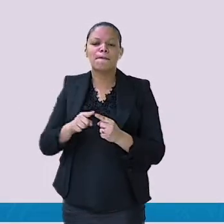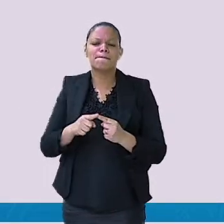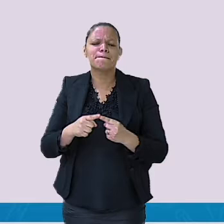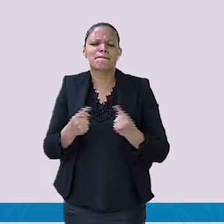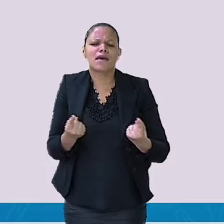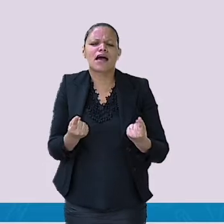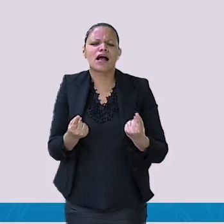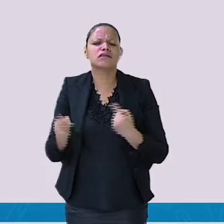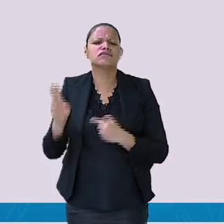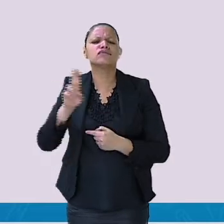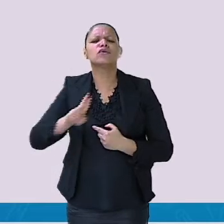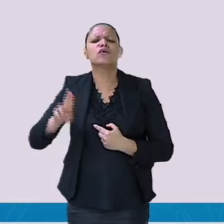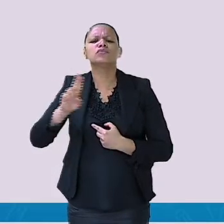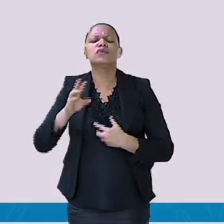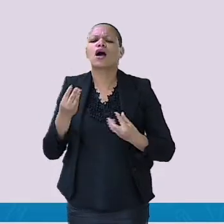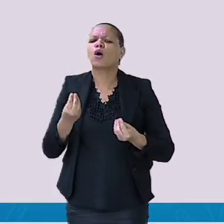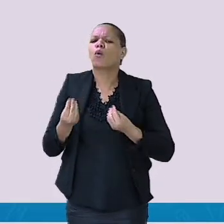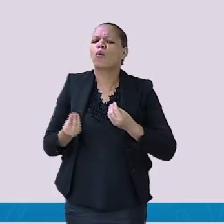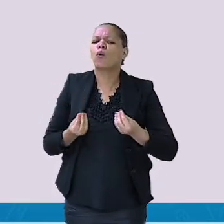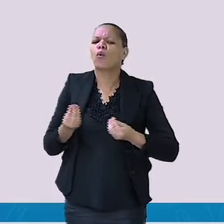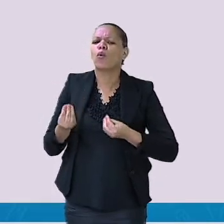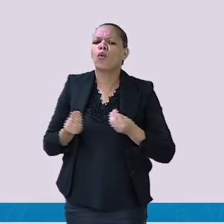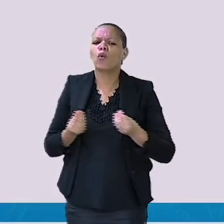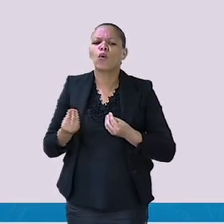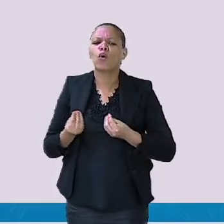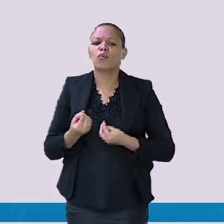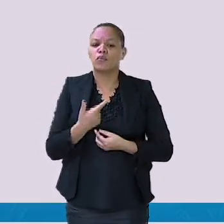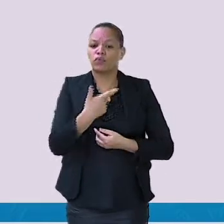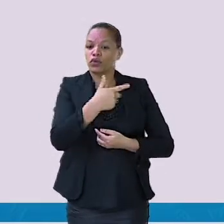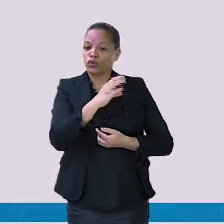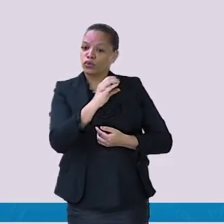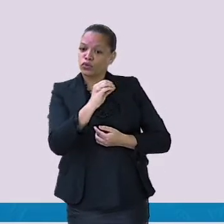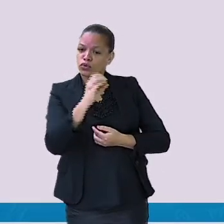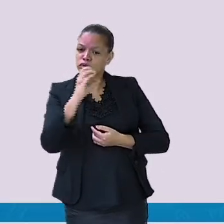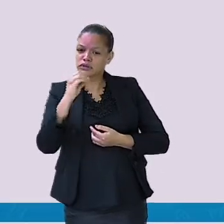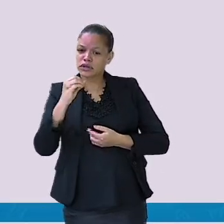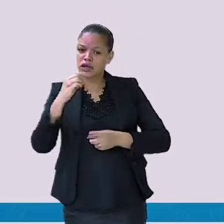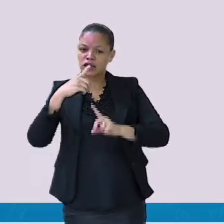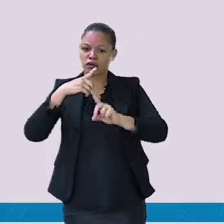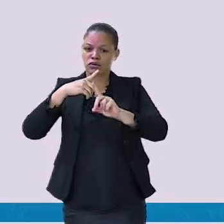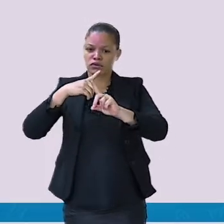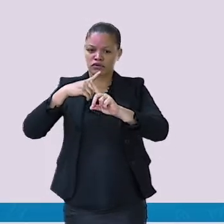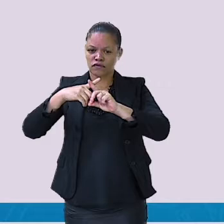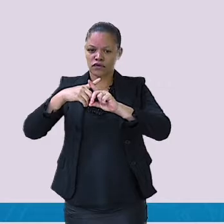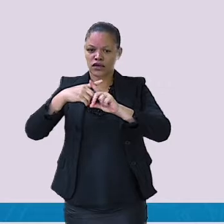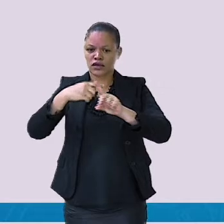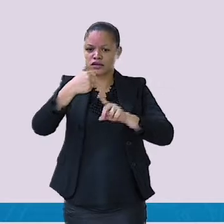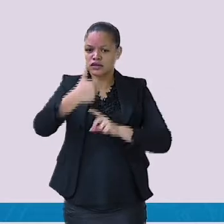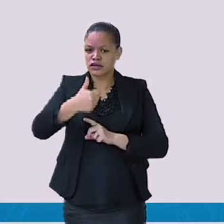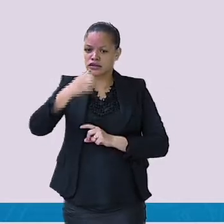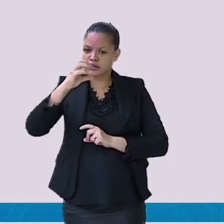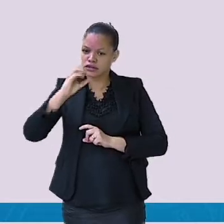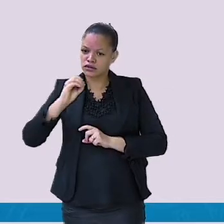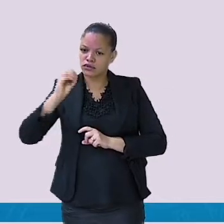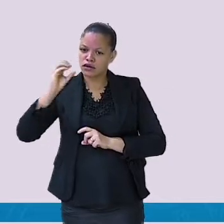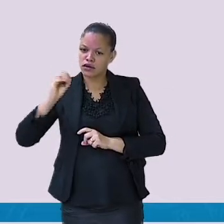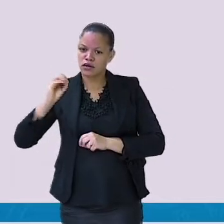mililitros, vou precisar multiplicar por 1000. Nós tivemos aqui, então,